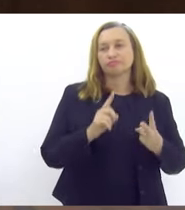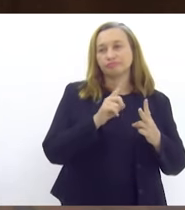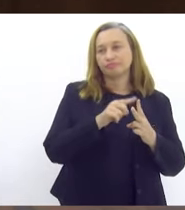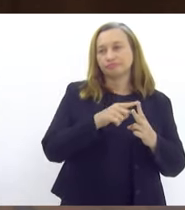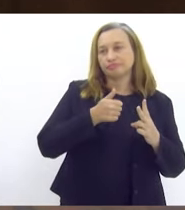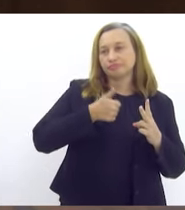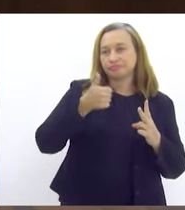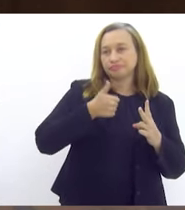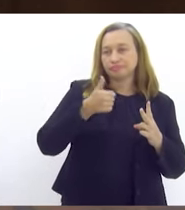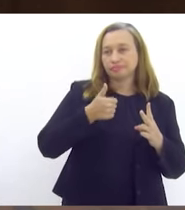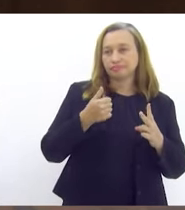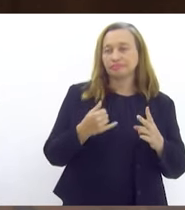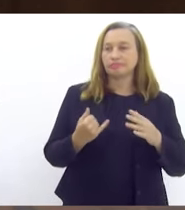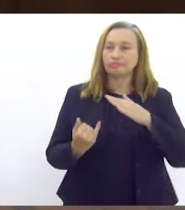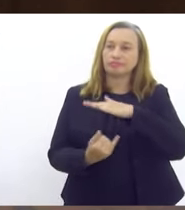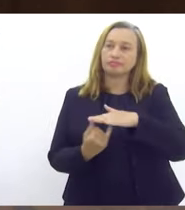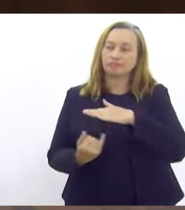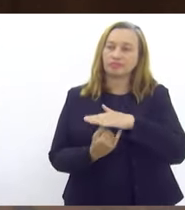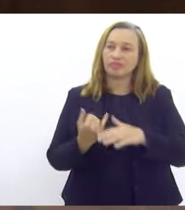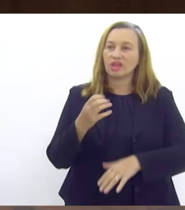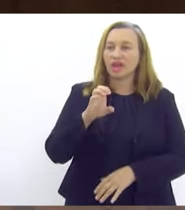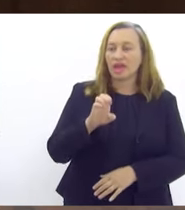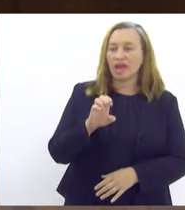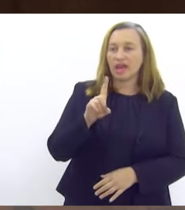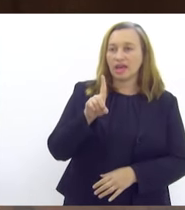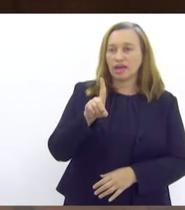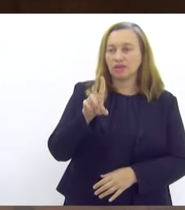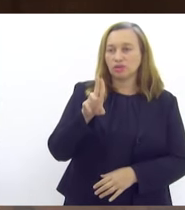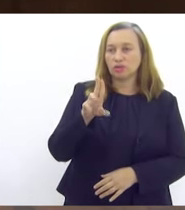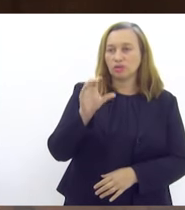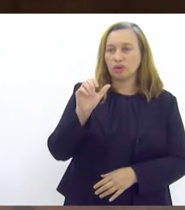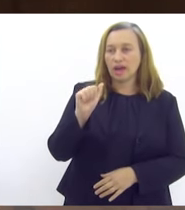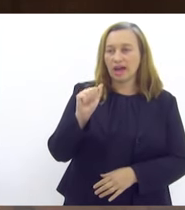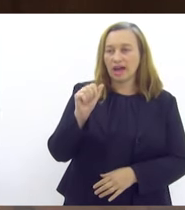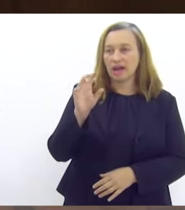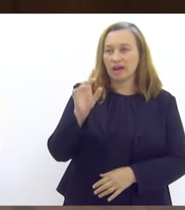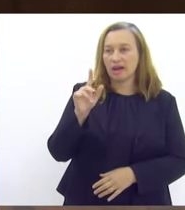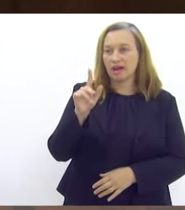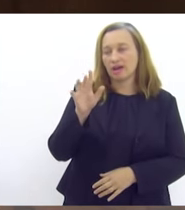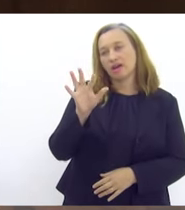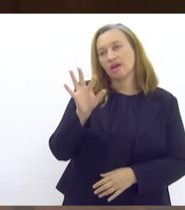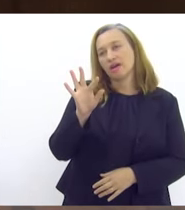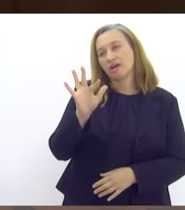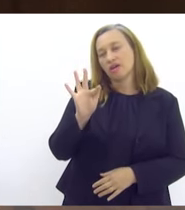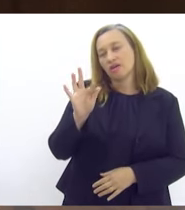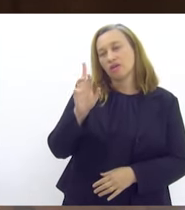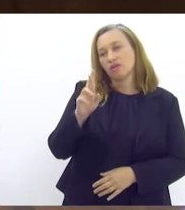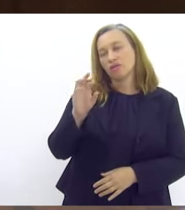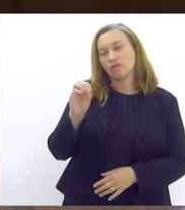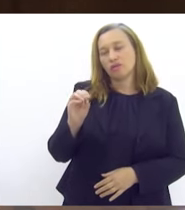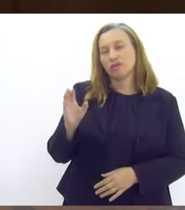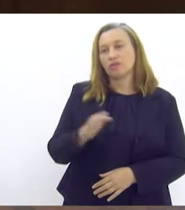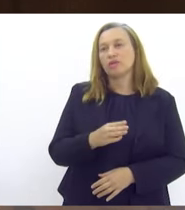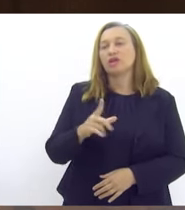uma entidade Educáfaro, que nós homenageamos, Vossa Excelência conhece, do Frei Davi, sempre lutou